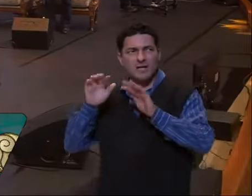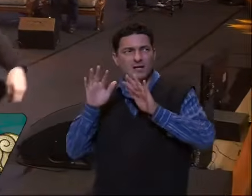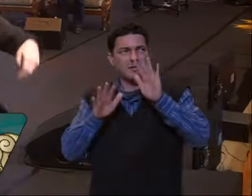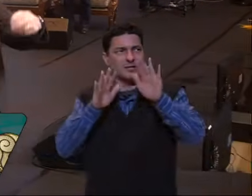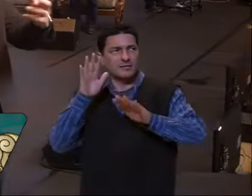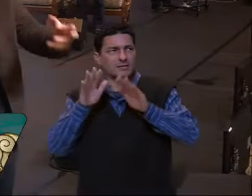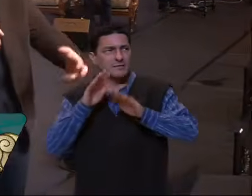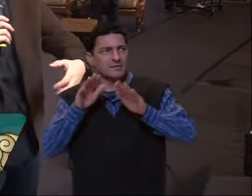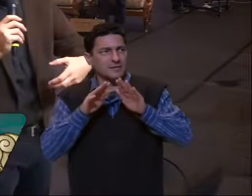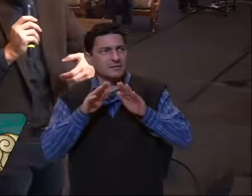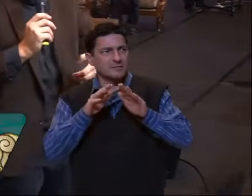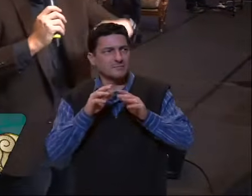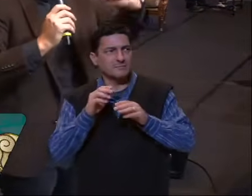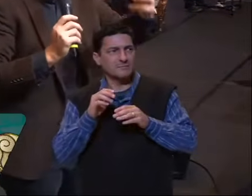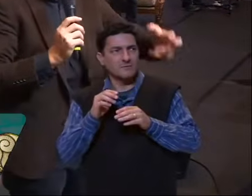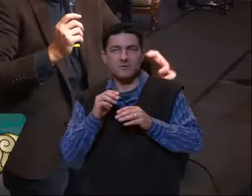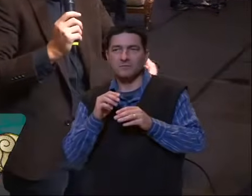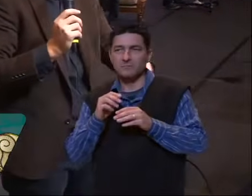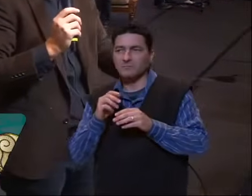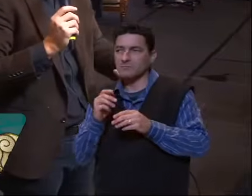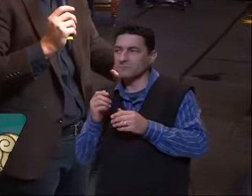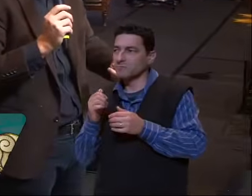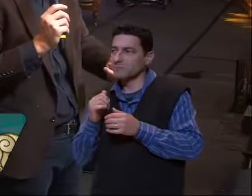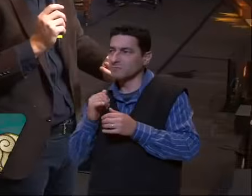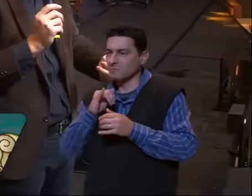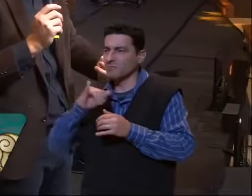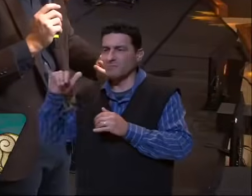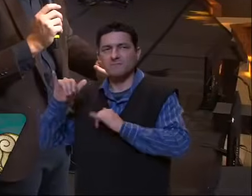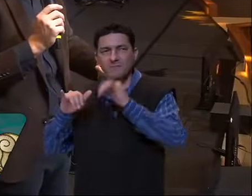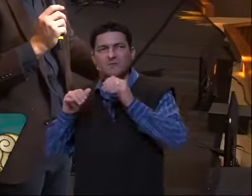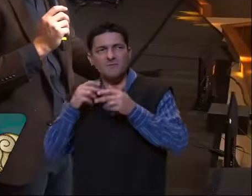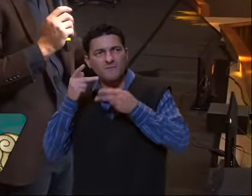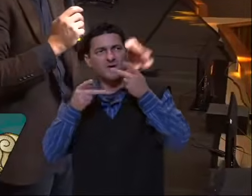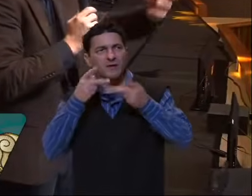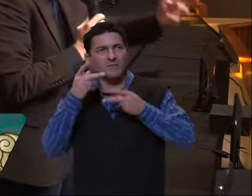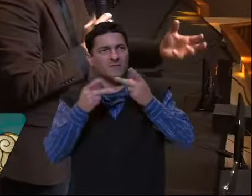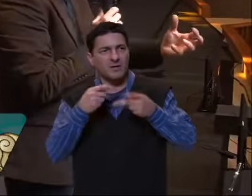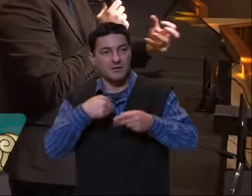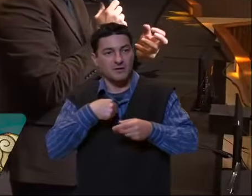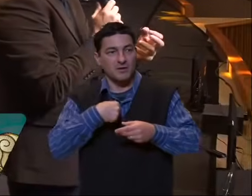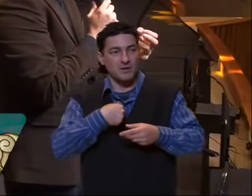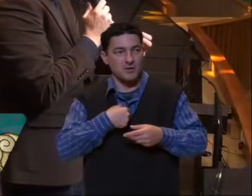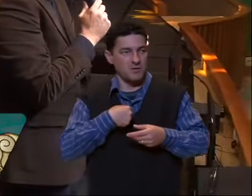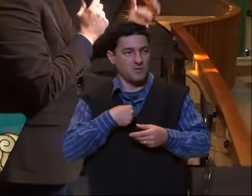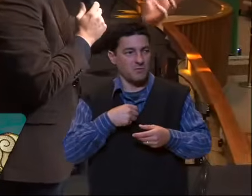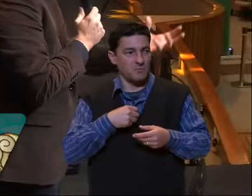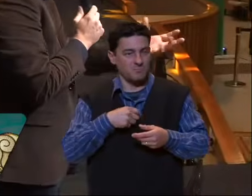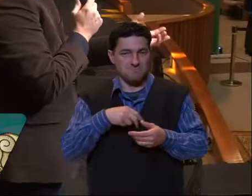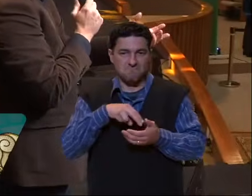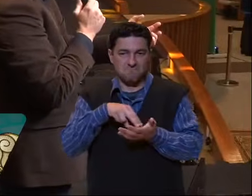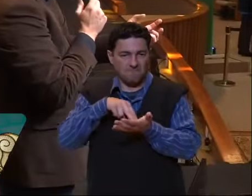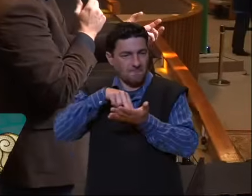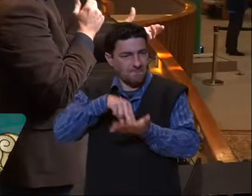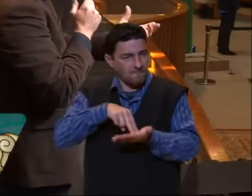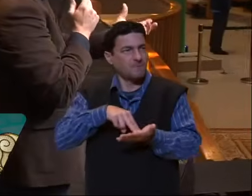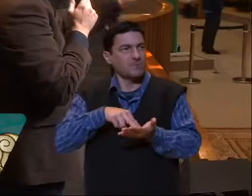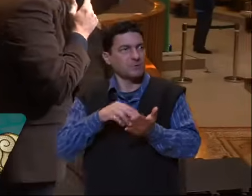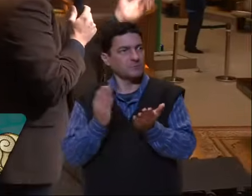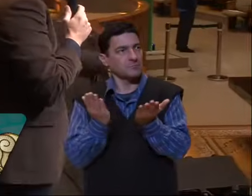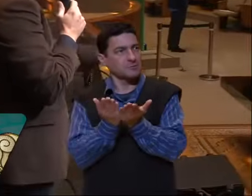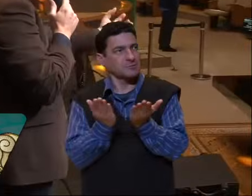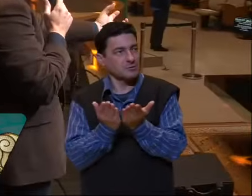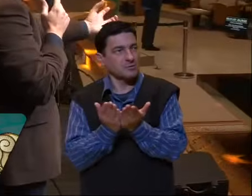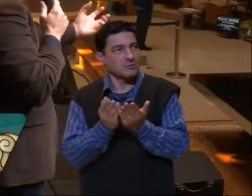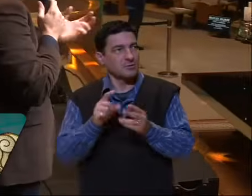aí são prisioneiras, são atormentadas, ficam perturbadas, são angustiadas,